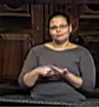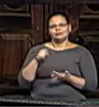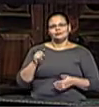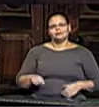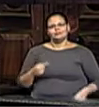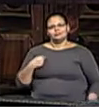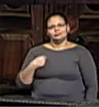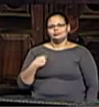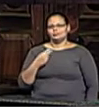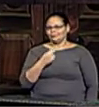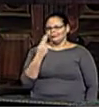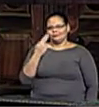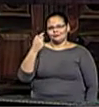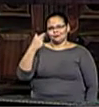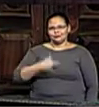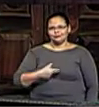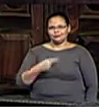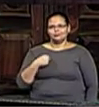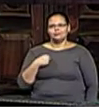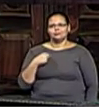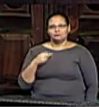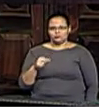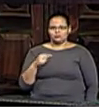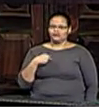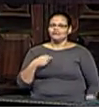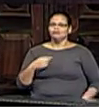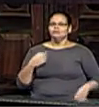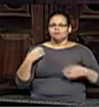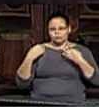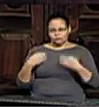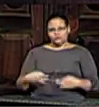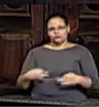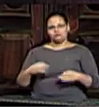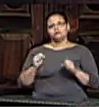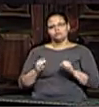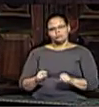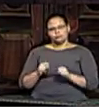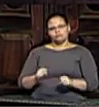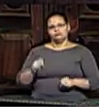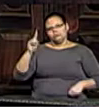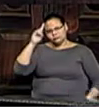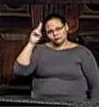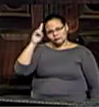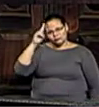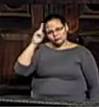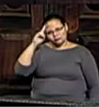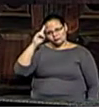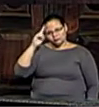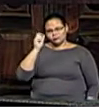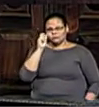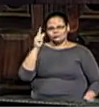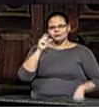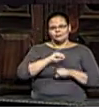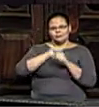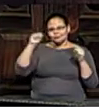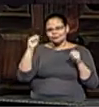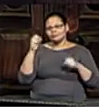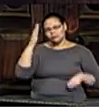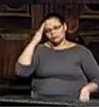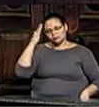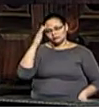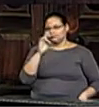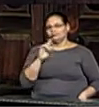eu ostento e é com a minha dignidade de poder acordar todos os dias e saber que não me